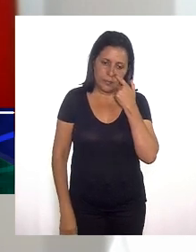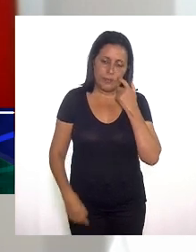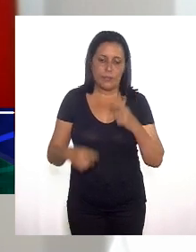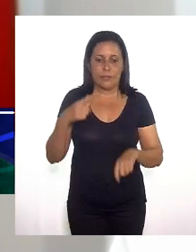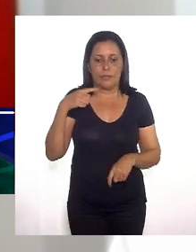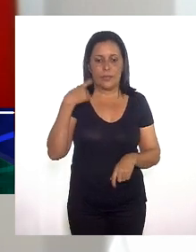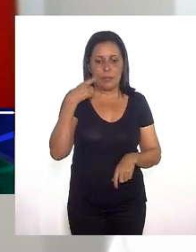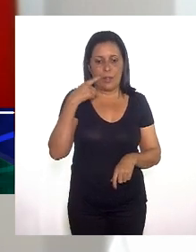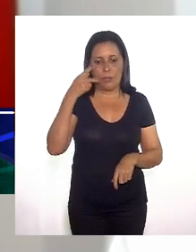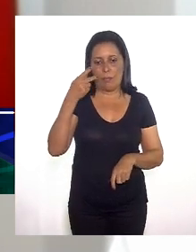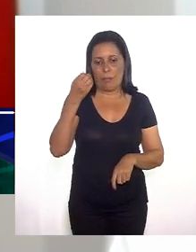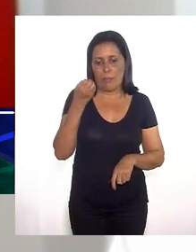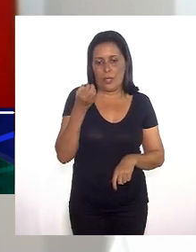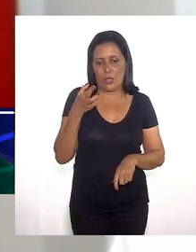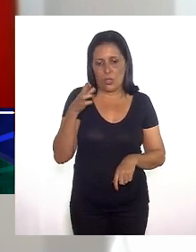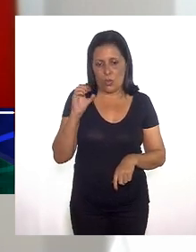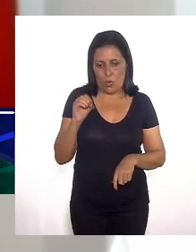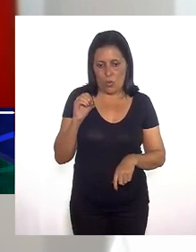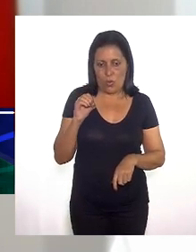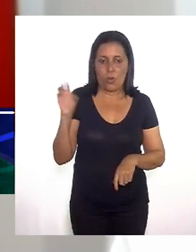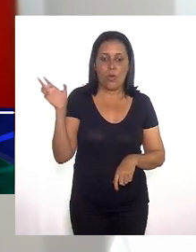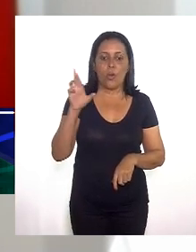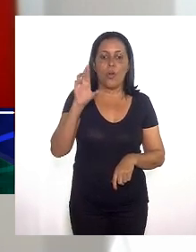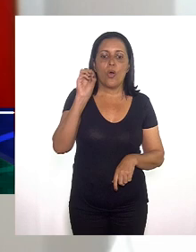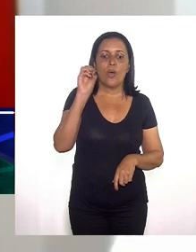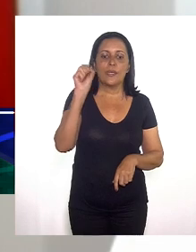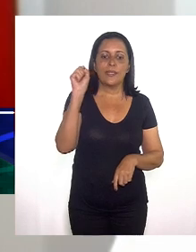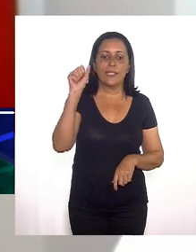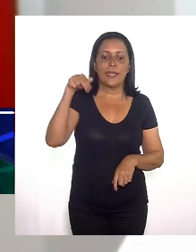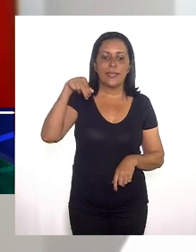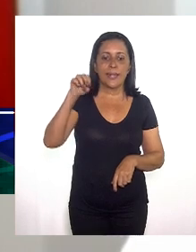Deputado Pedro Ricardo. Deputada Rosane Félix.